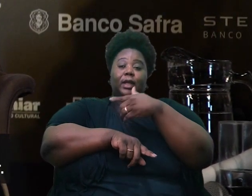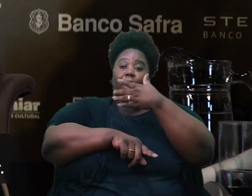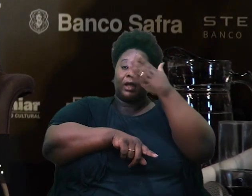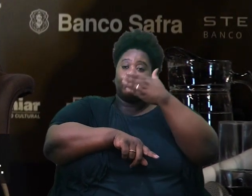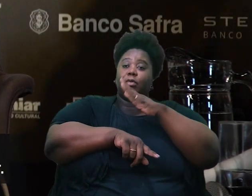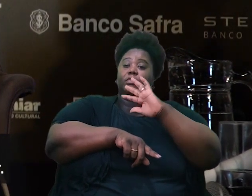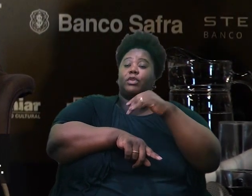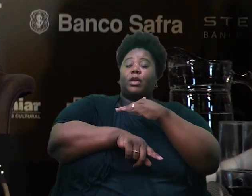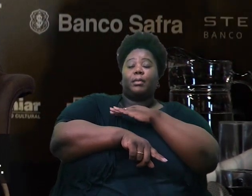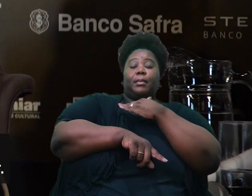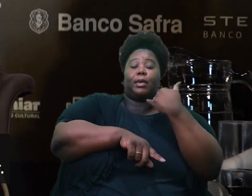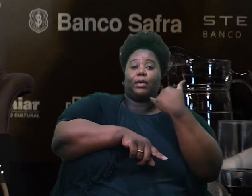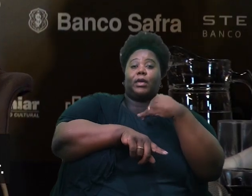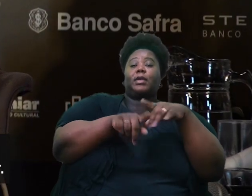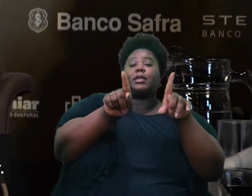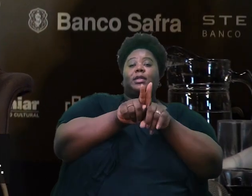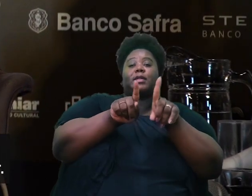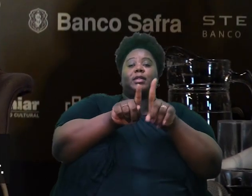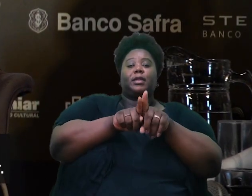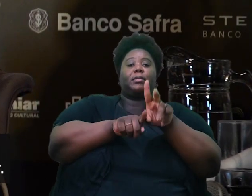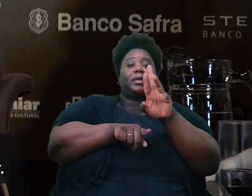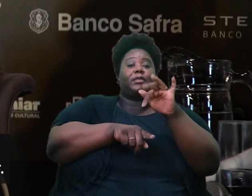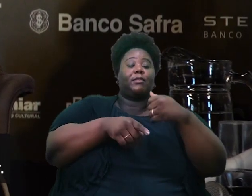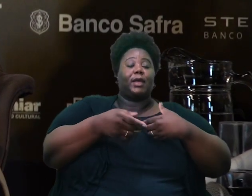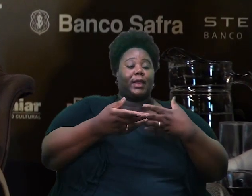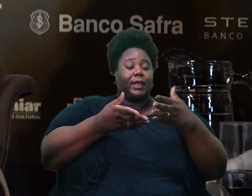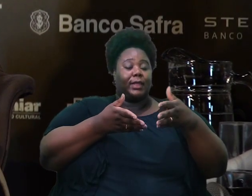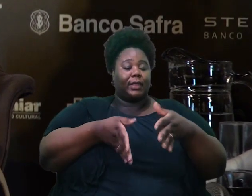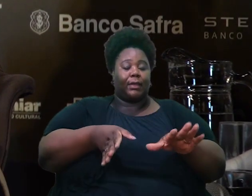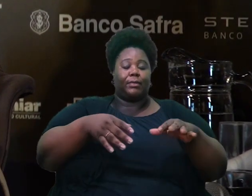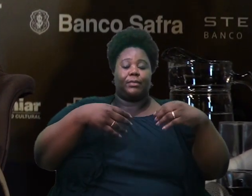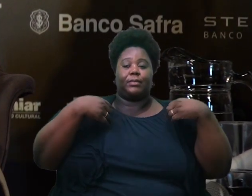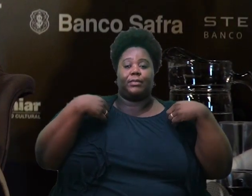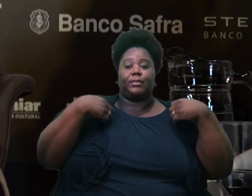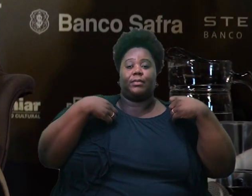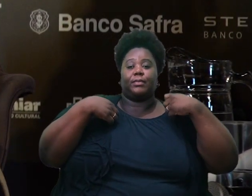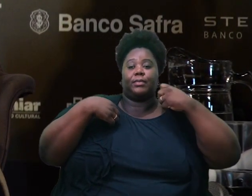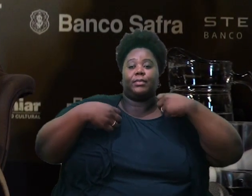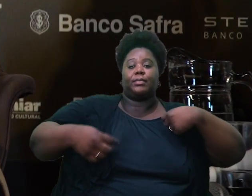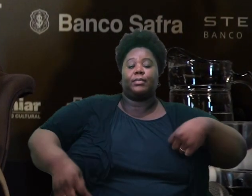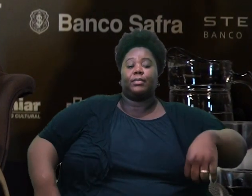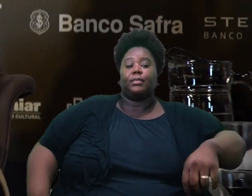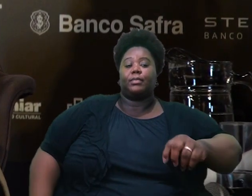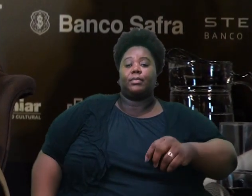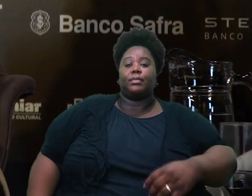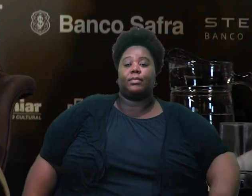que já morreram e daqueles que ainda vão nascer. Né? Eu acho,